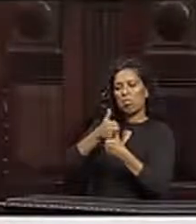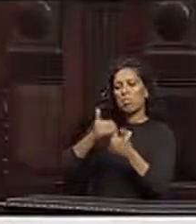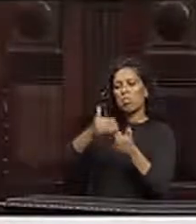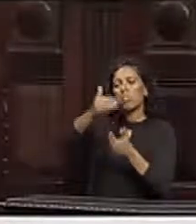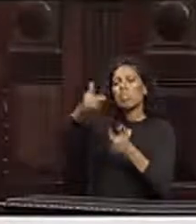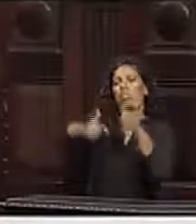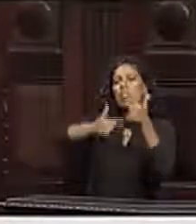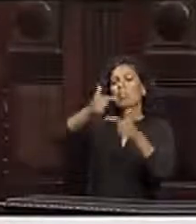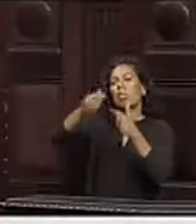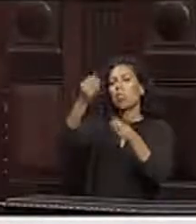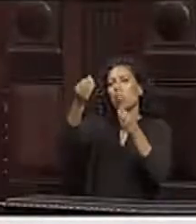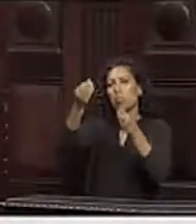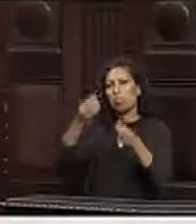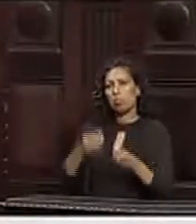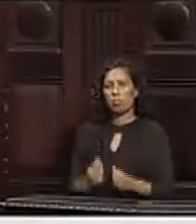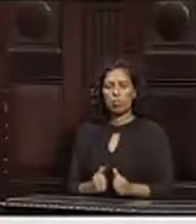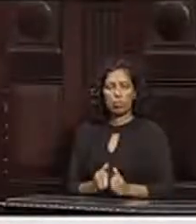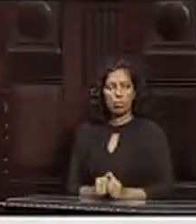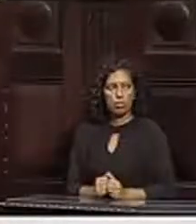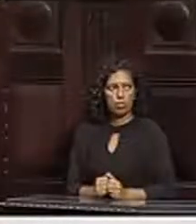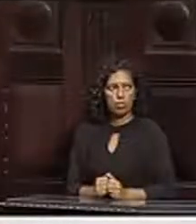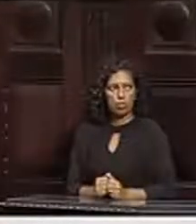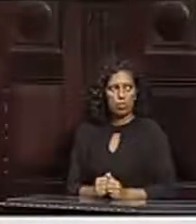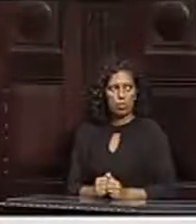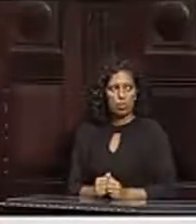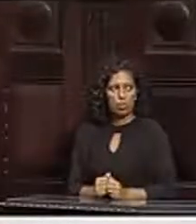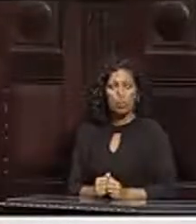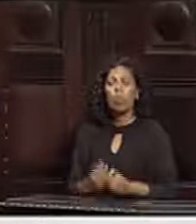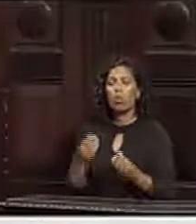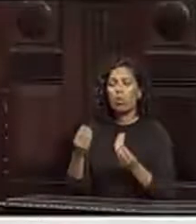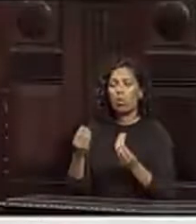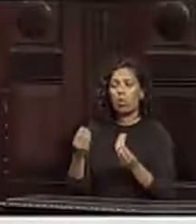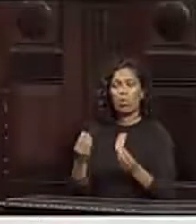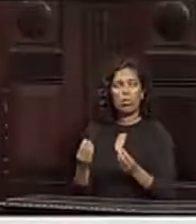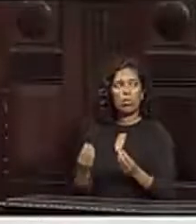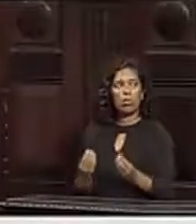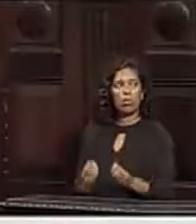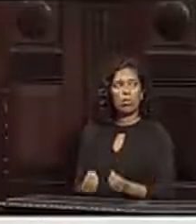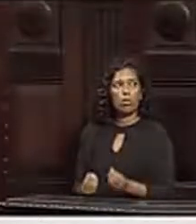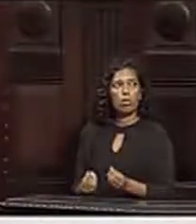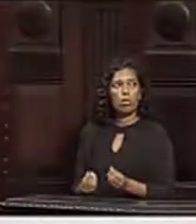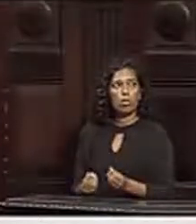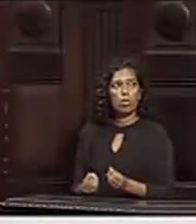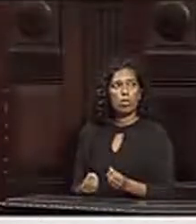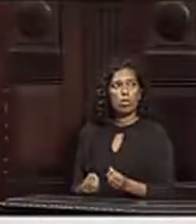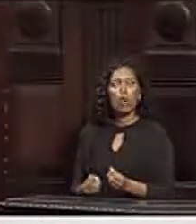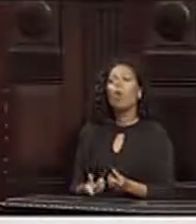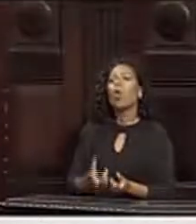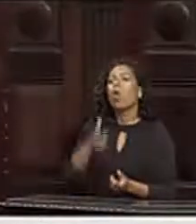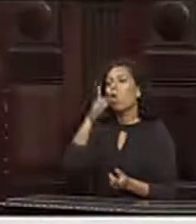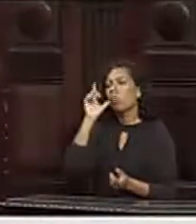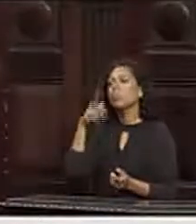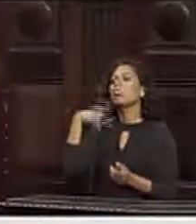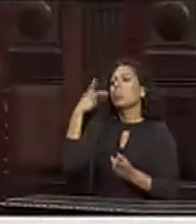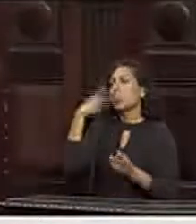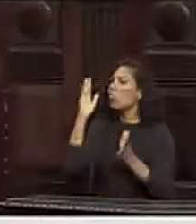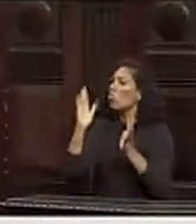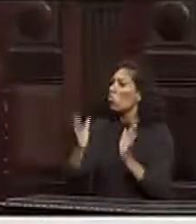E ontem discorri sobre o crime